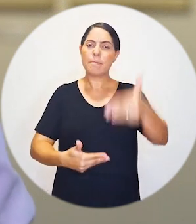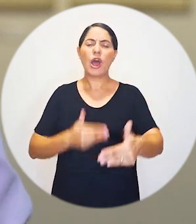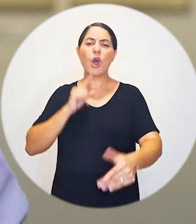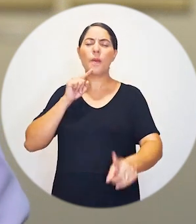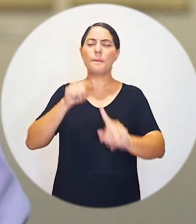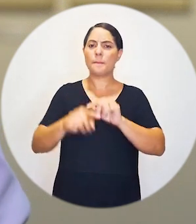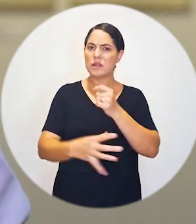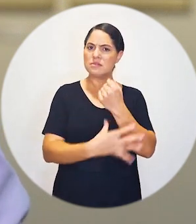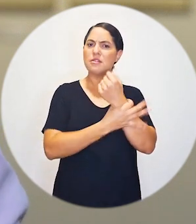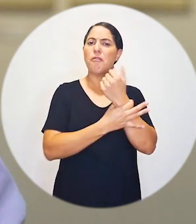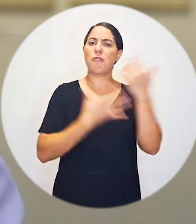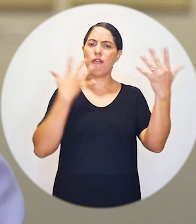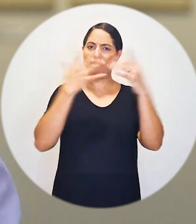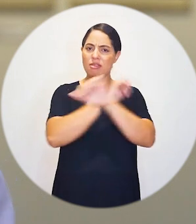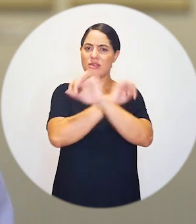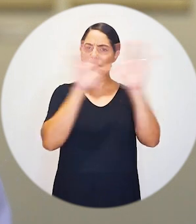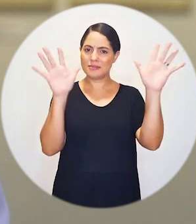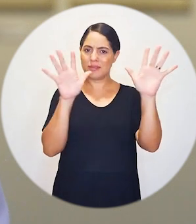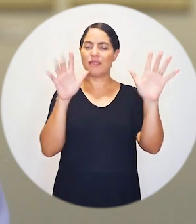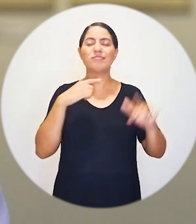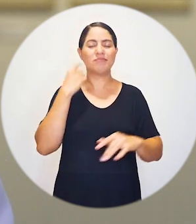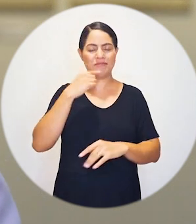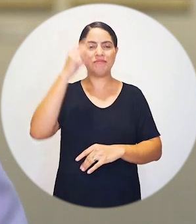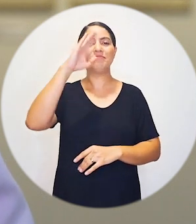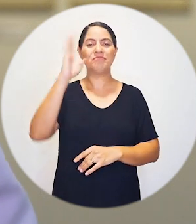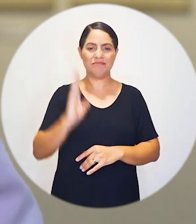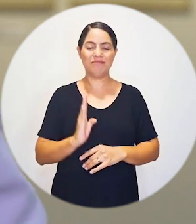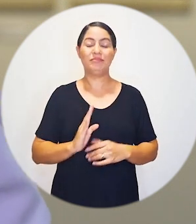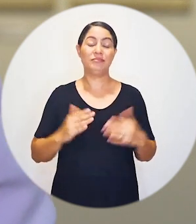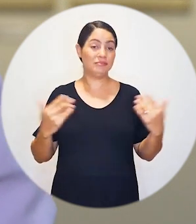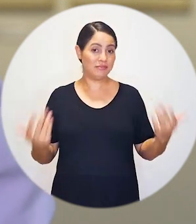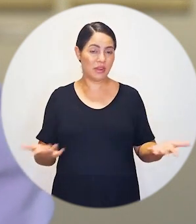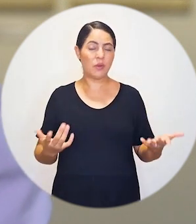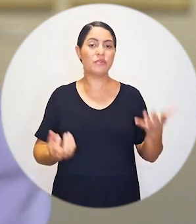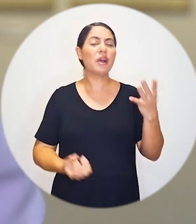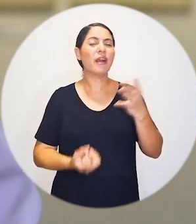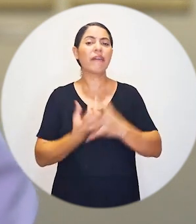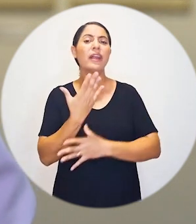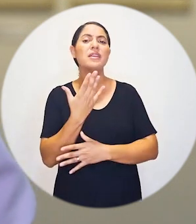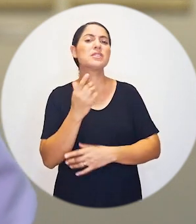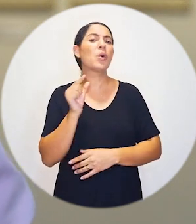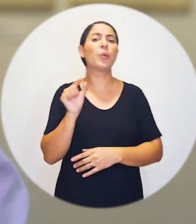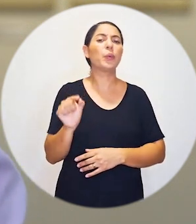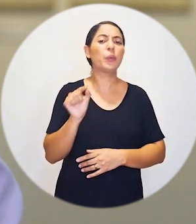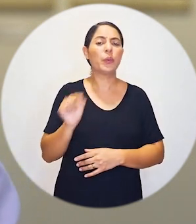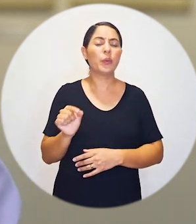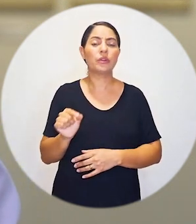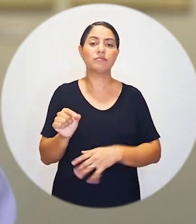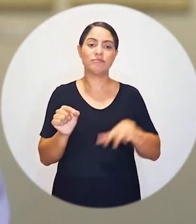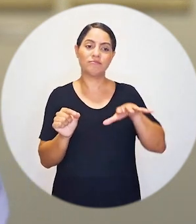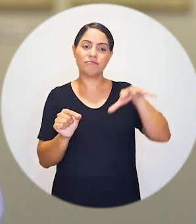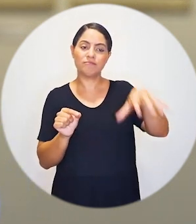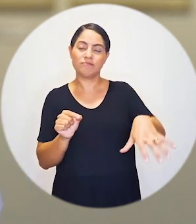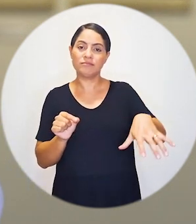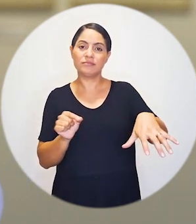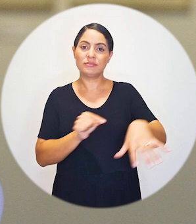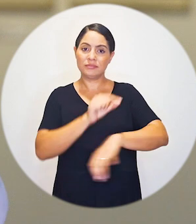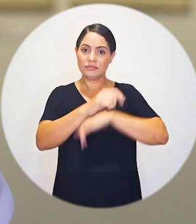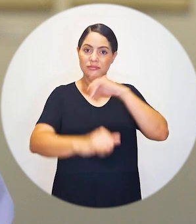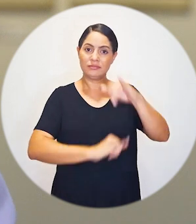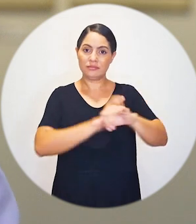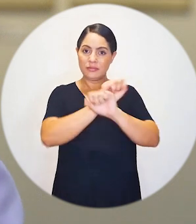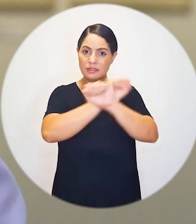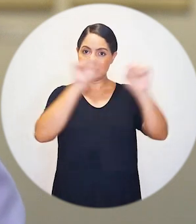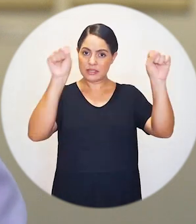segurança e transparência nos serviços prestados à advocacia brasileira, com a criação do Observatório Nacional de